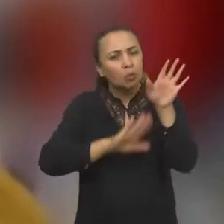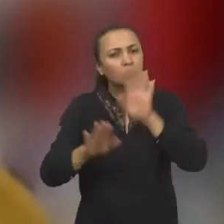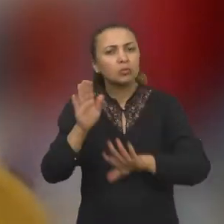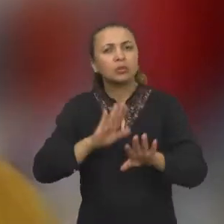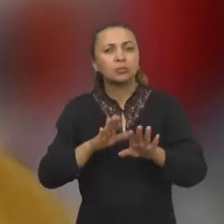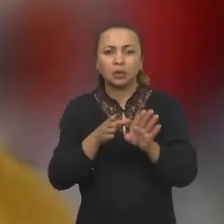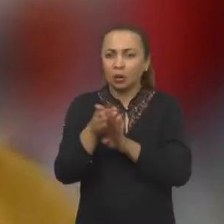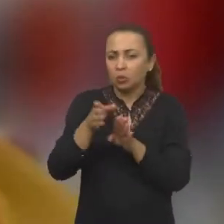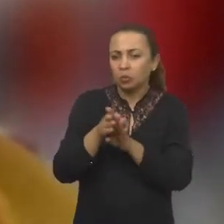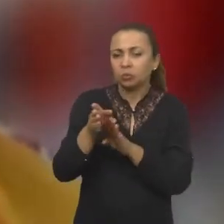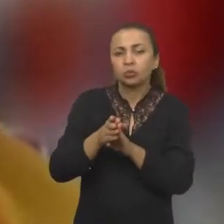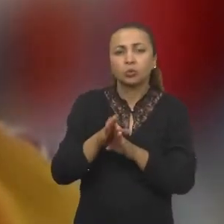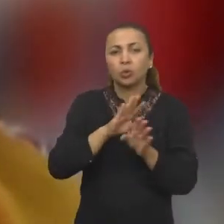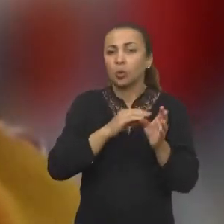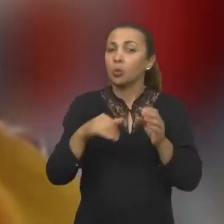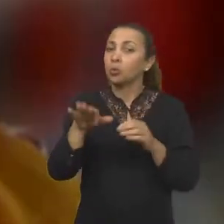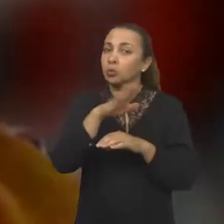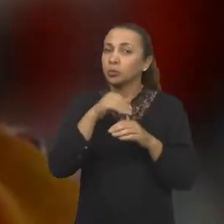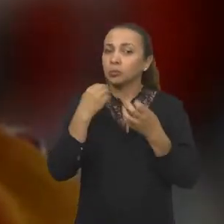leite e,